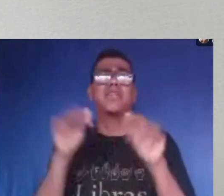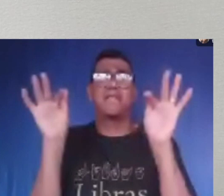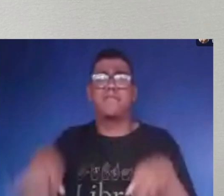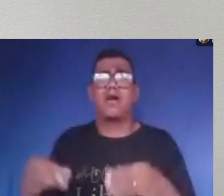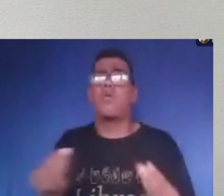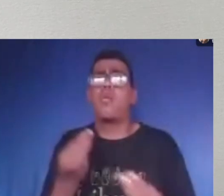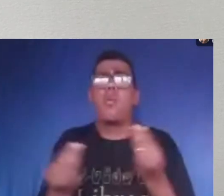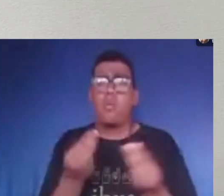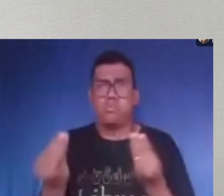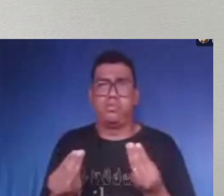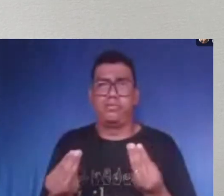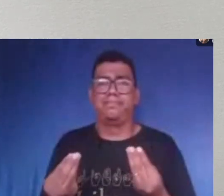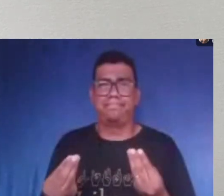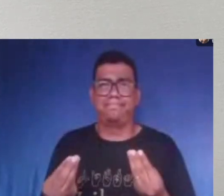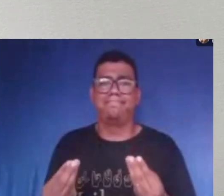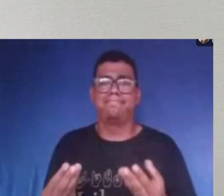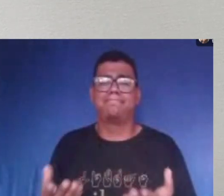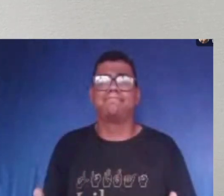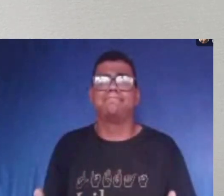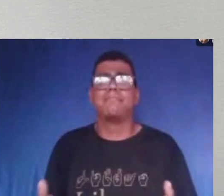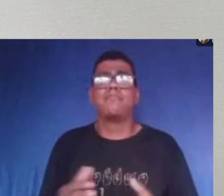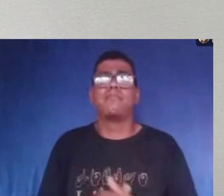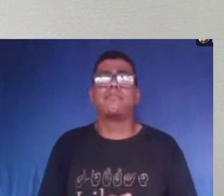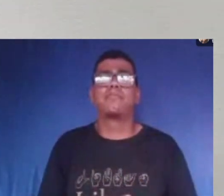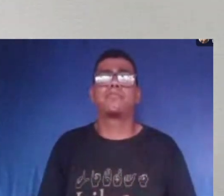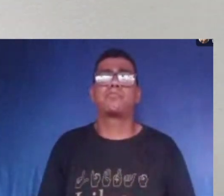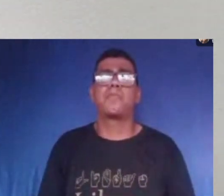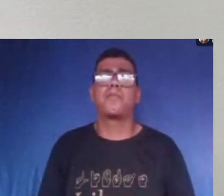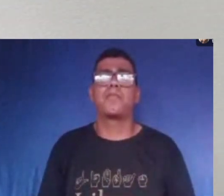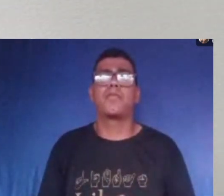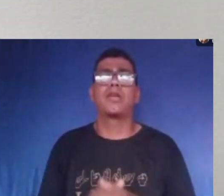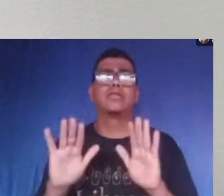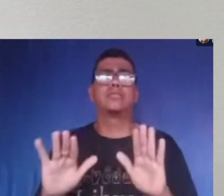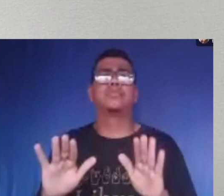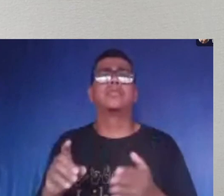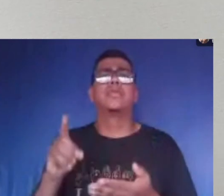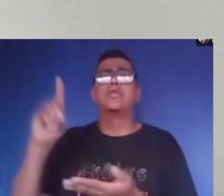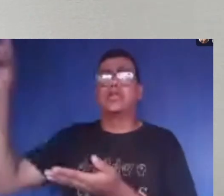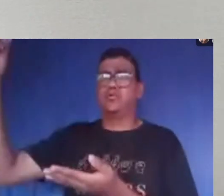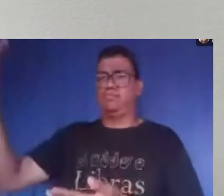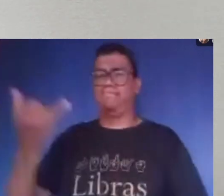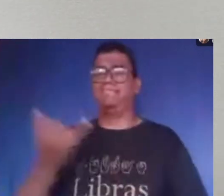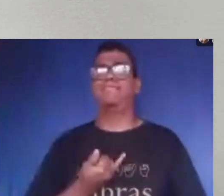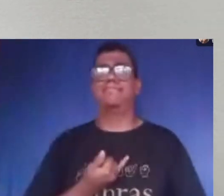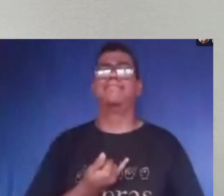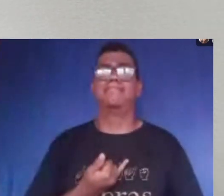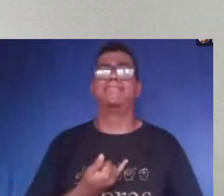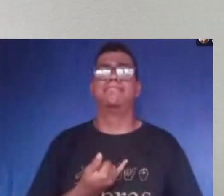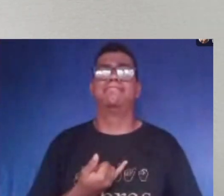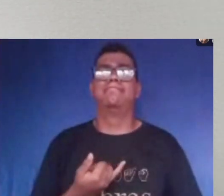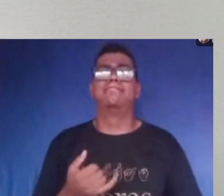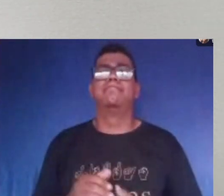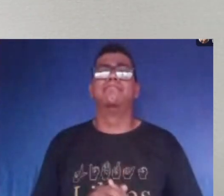né, que fala de duas escolas de karatê diferentes, e uma dessas duas ela enfatiza muito essa questão